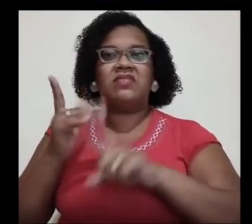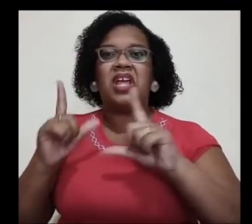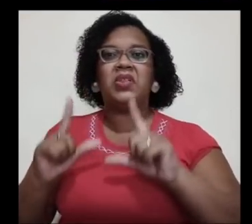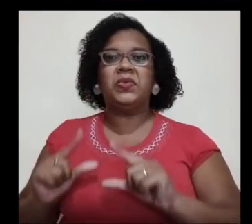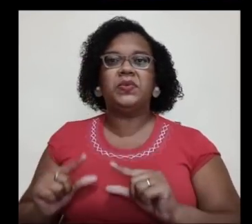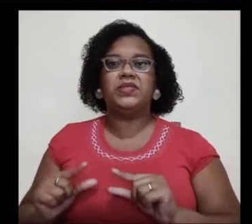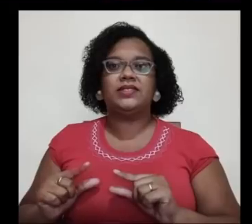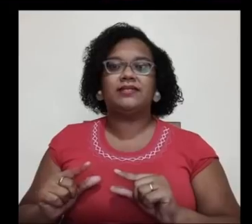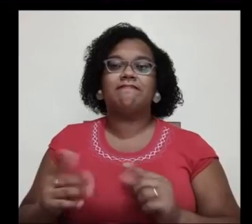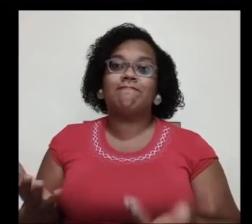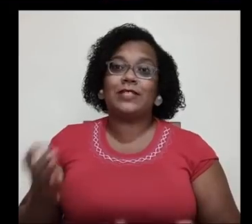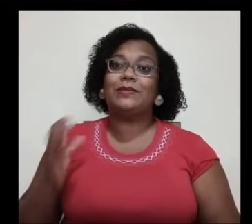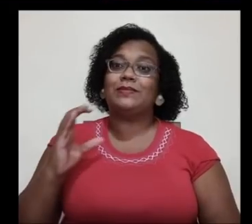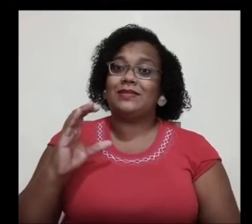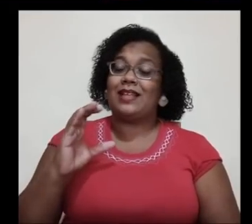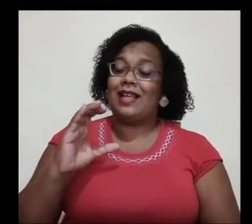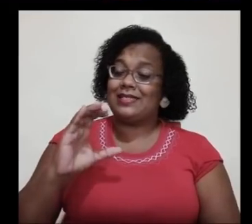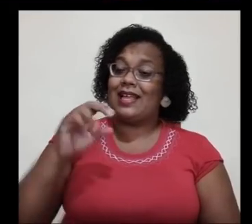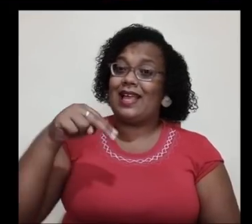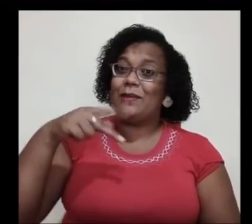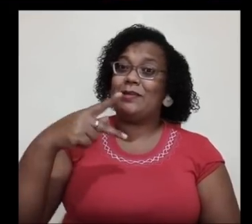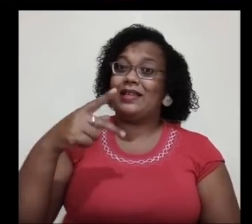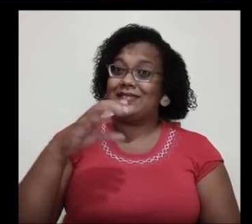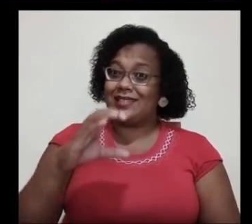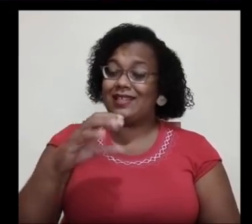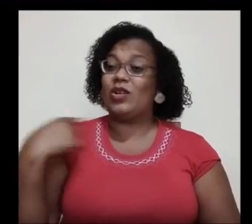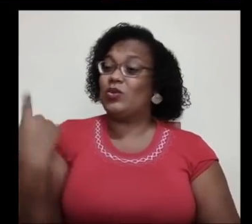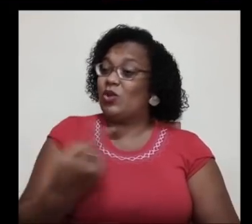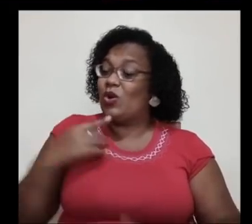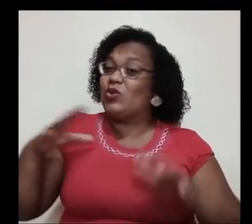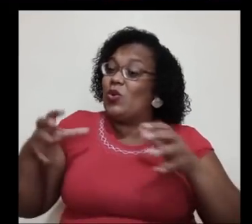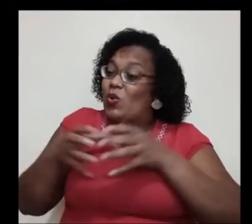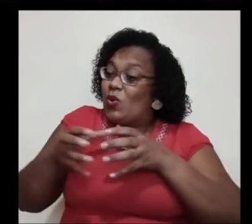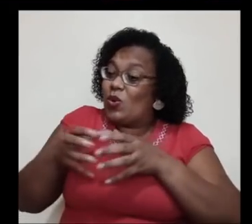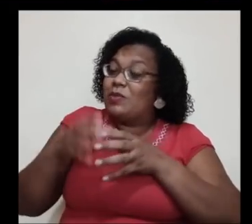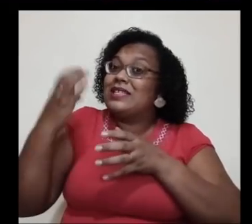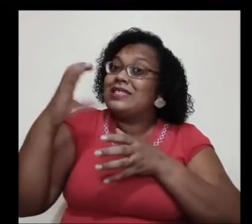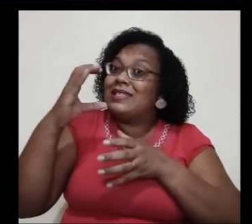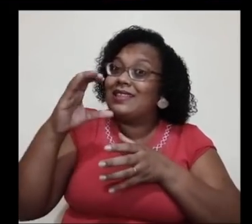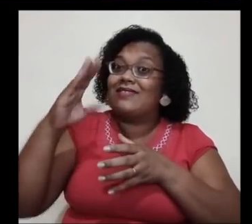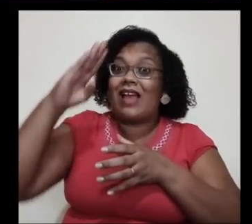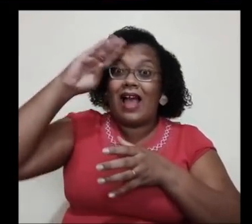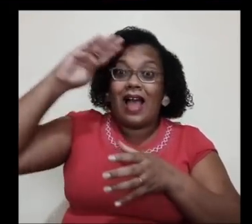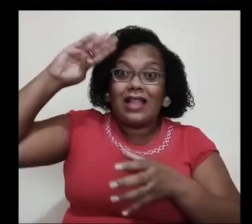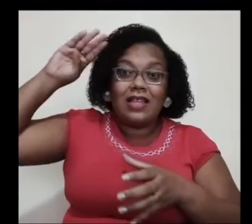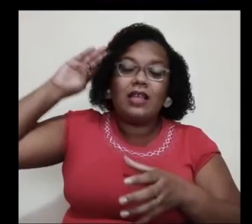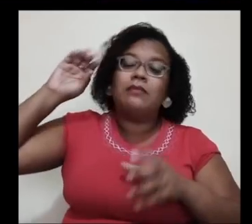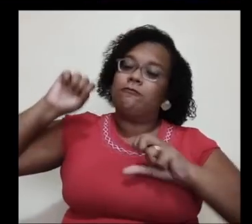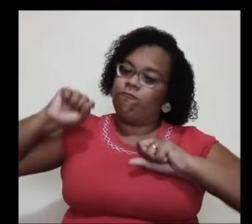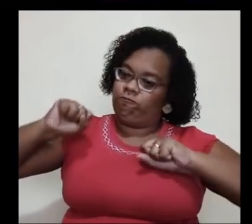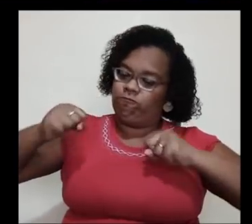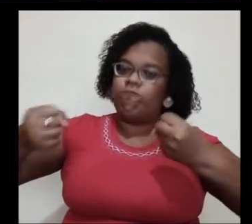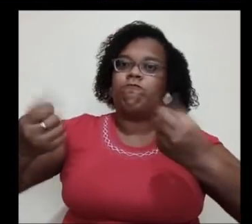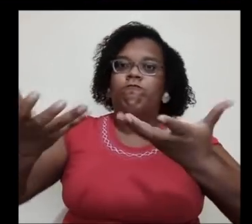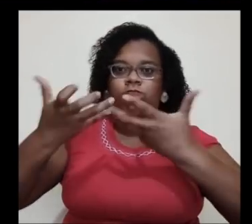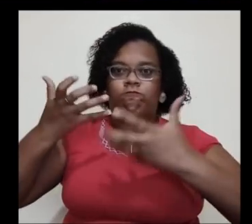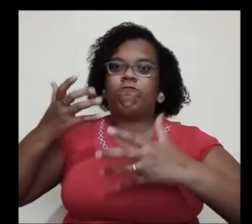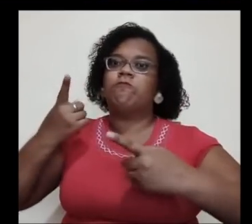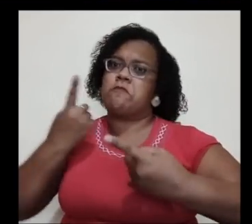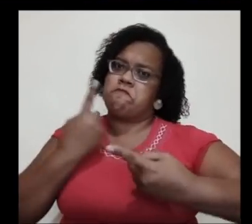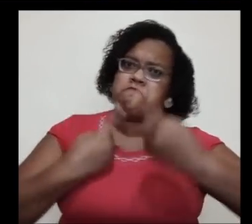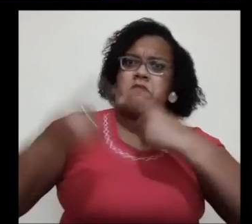SBPC e certamente todos nós da comunidade científica, acadêmica e educacional estamos empenhados na superação